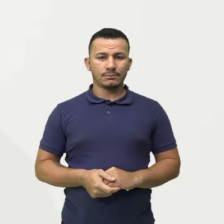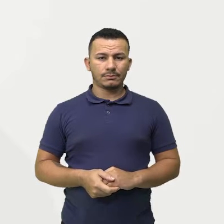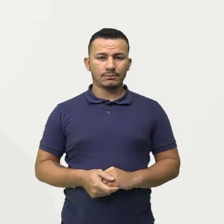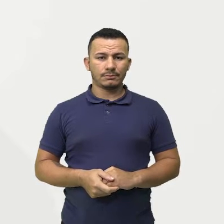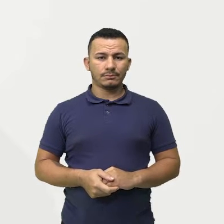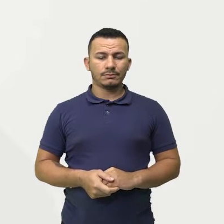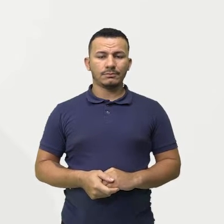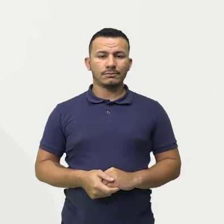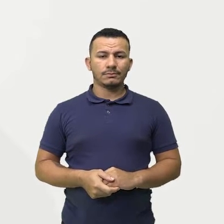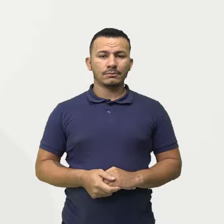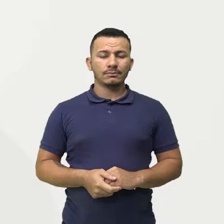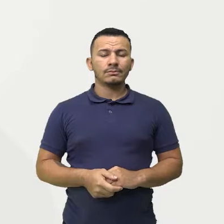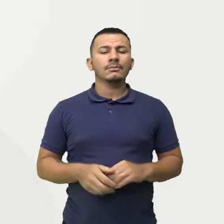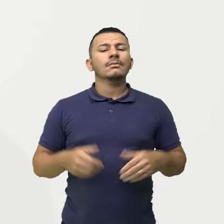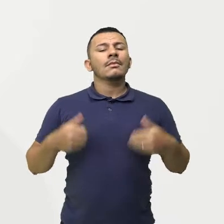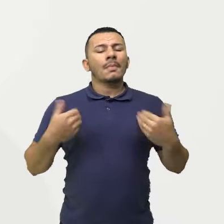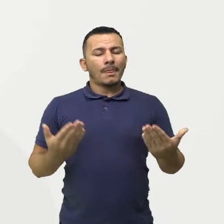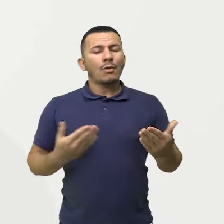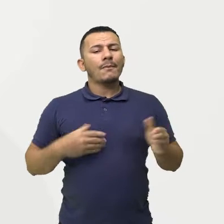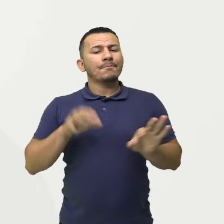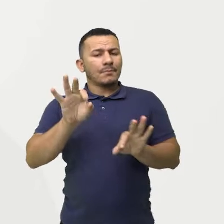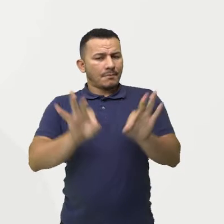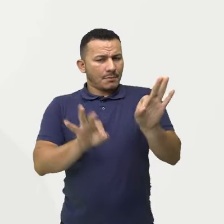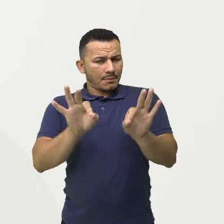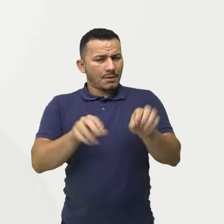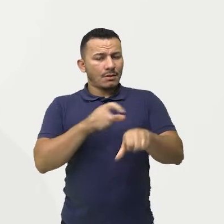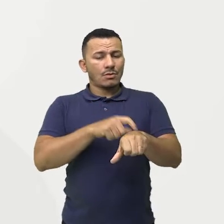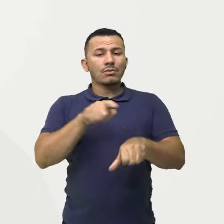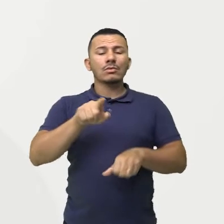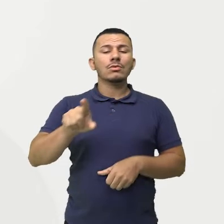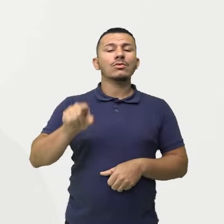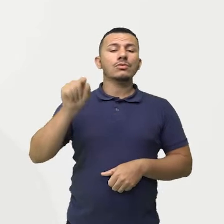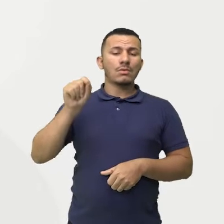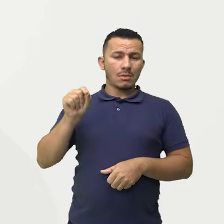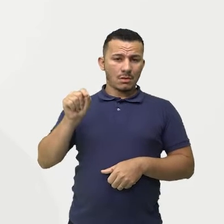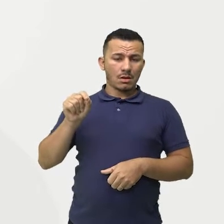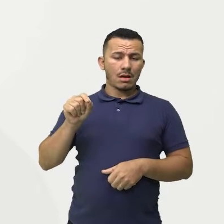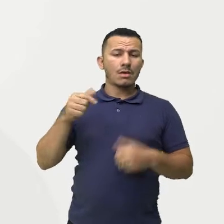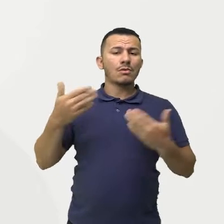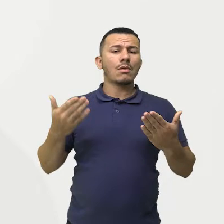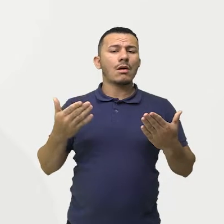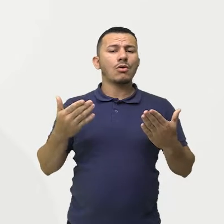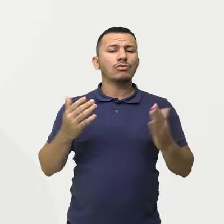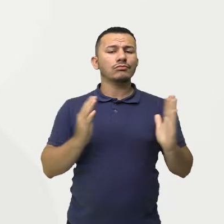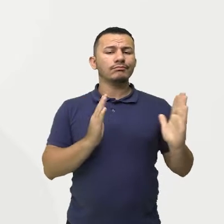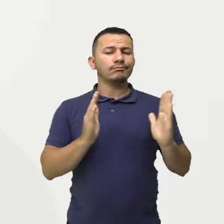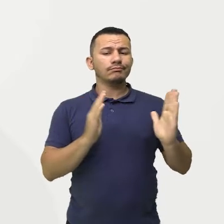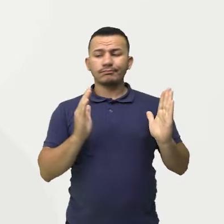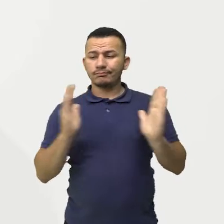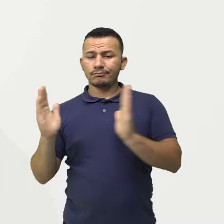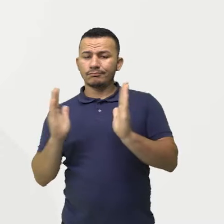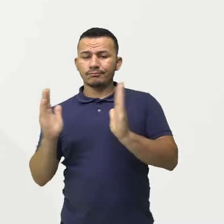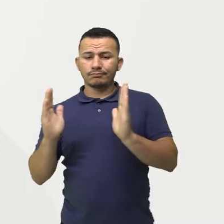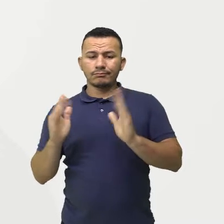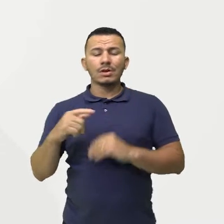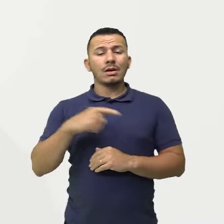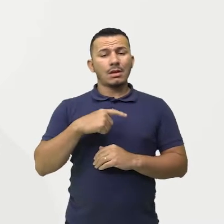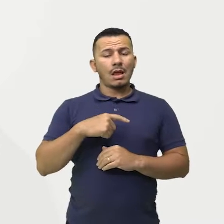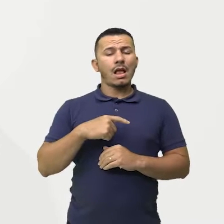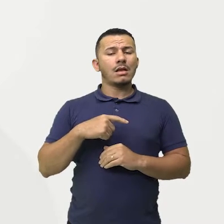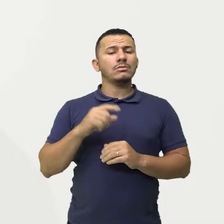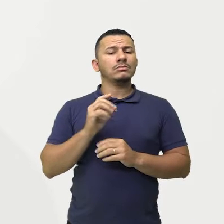negativos. Então, para você posicionar, pessoal, você escolhe hipoteticamente uma mesma distância. Olha, marca